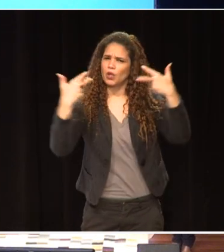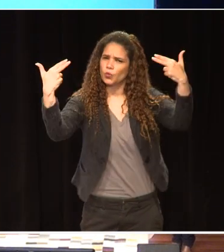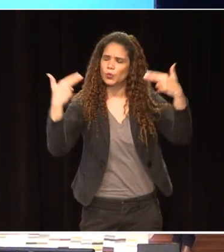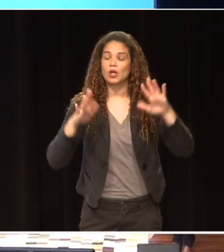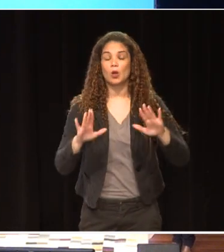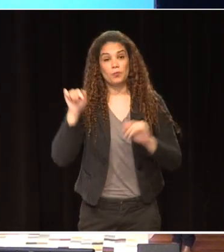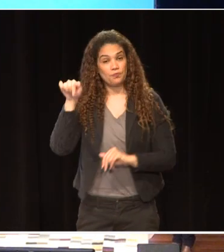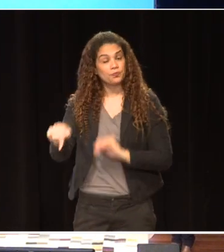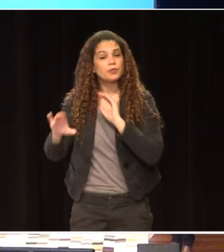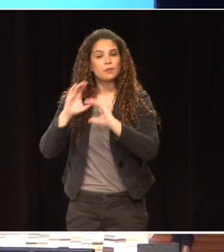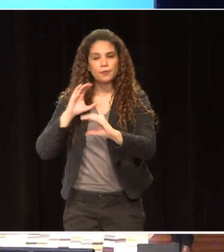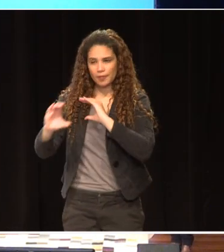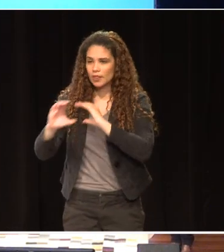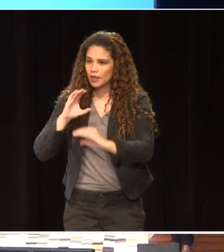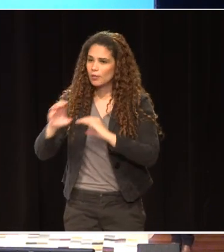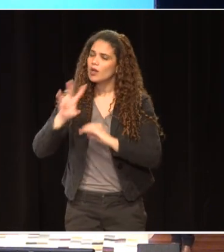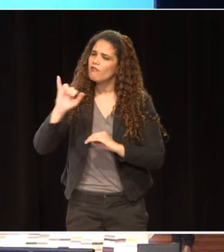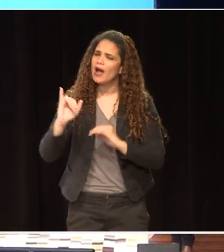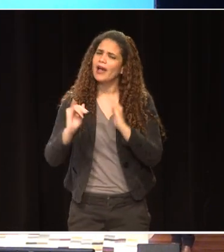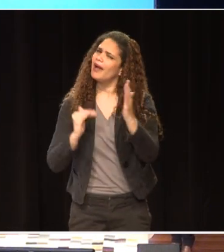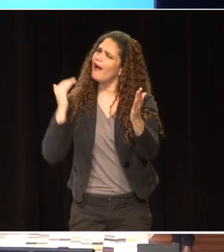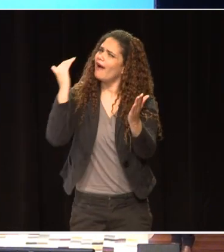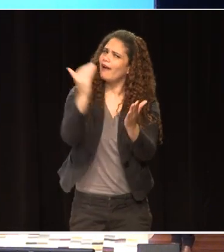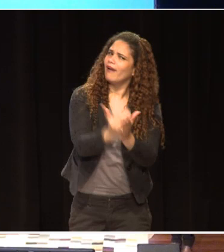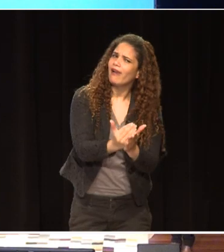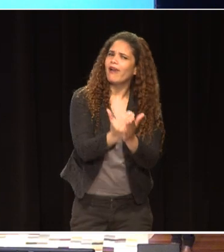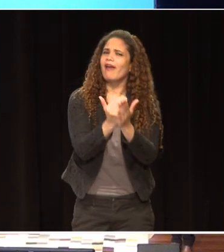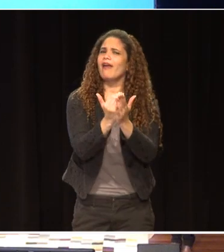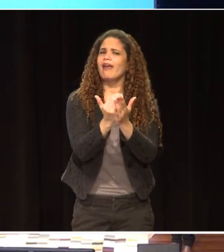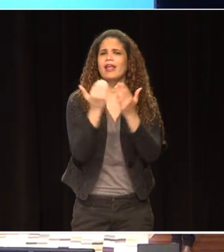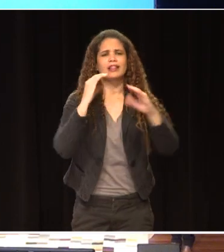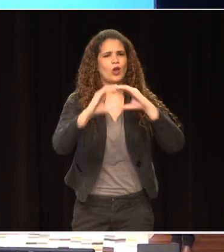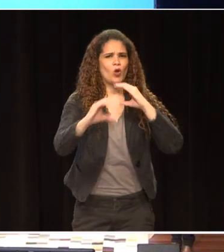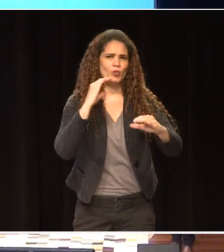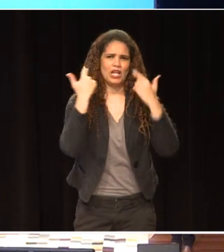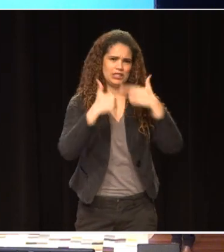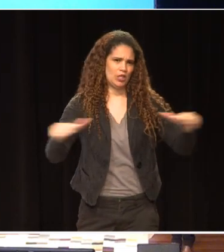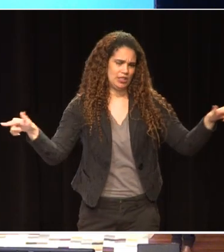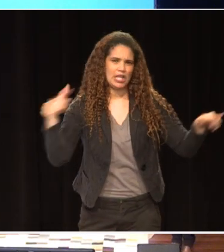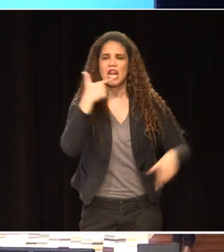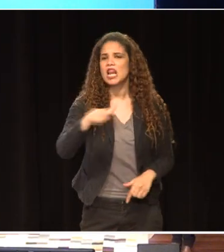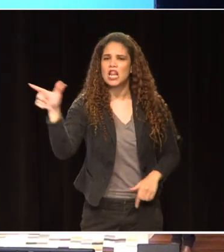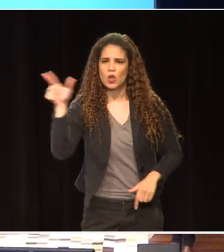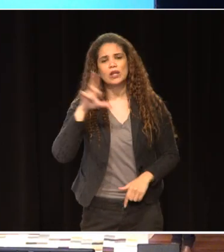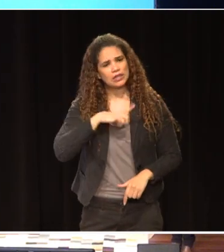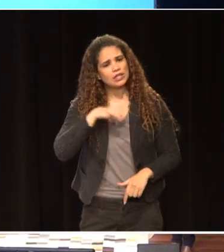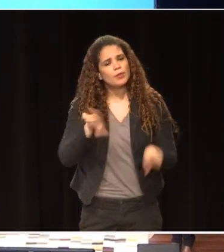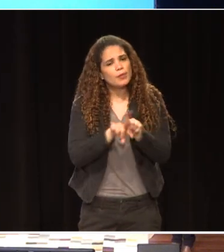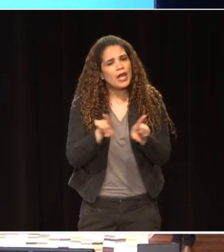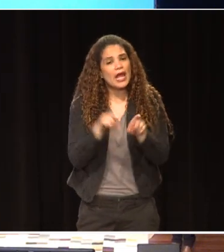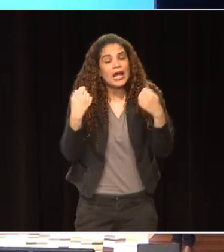Essa comunicação ela vai para além da questão da língua. Ela vai para uma comunicação como uma